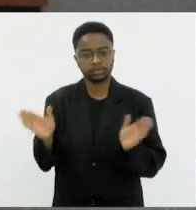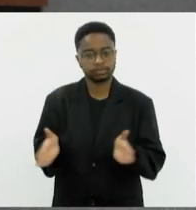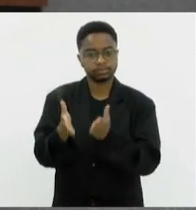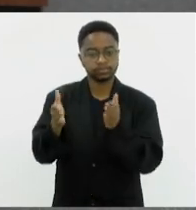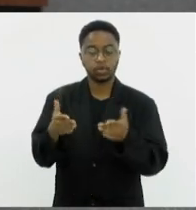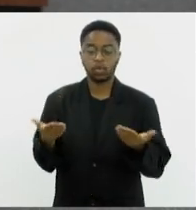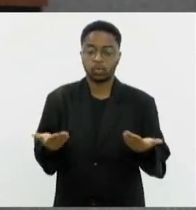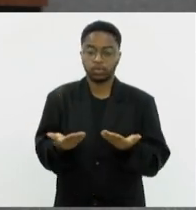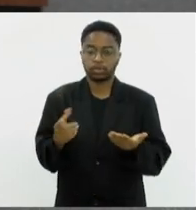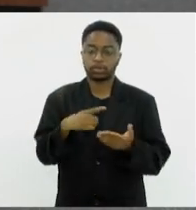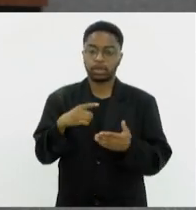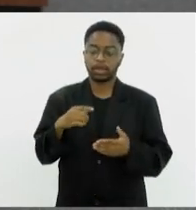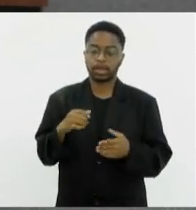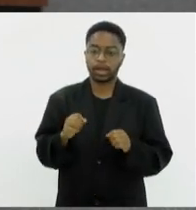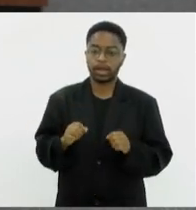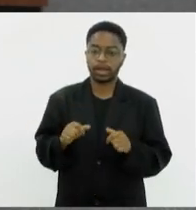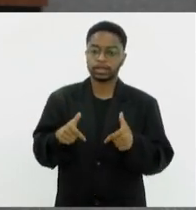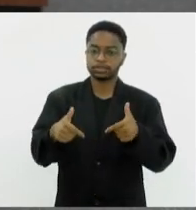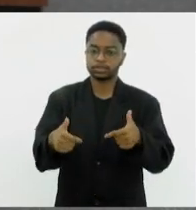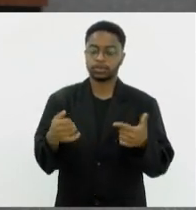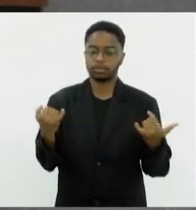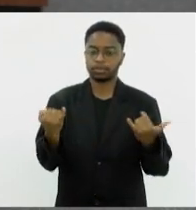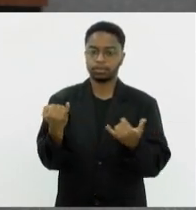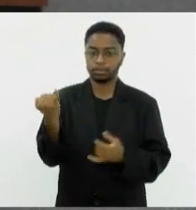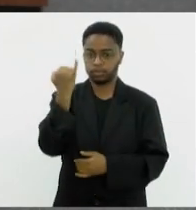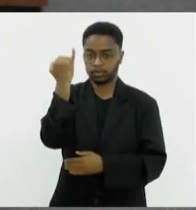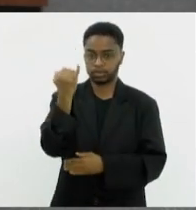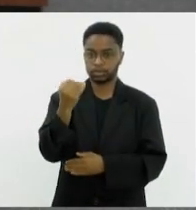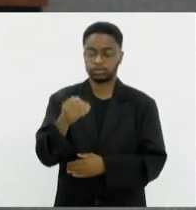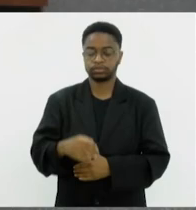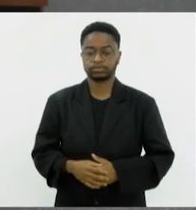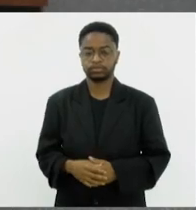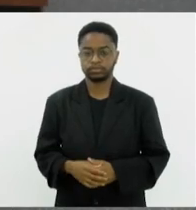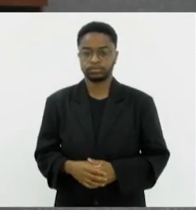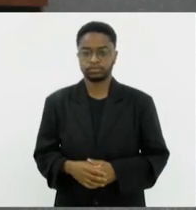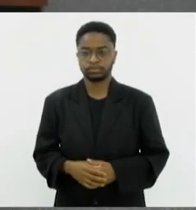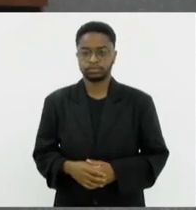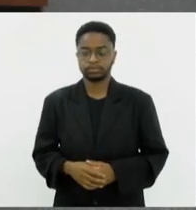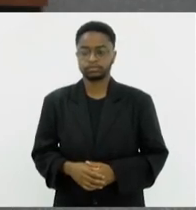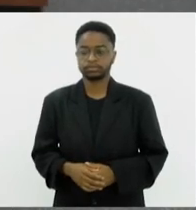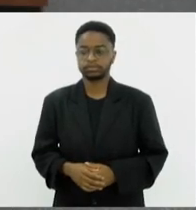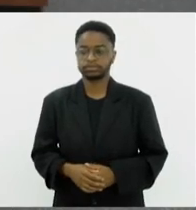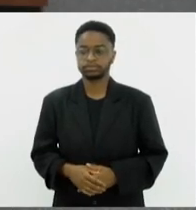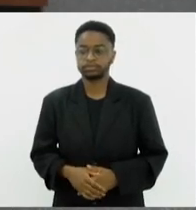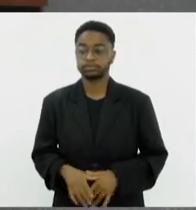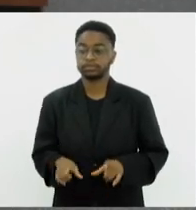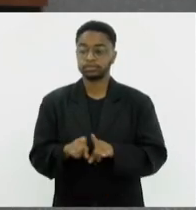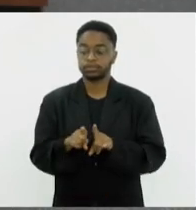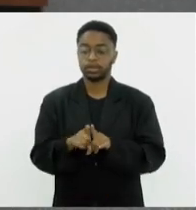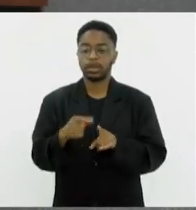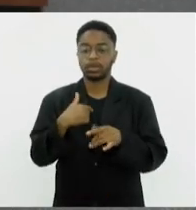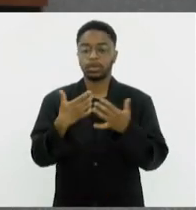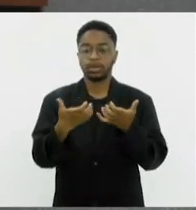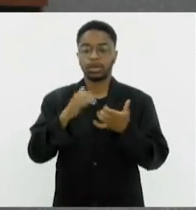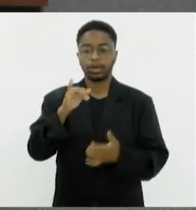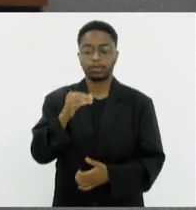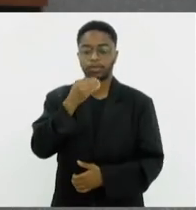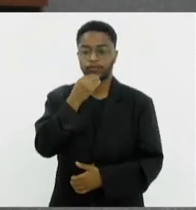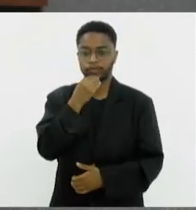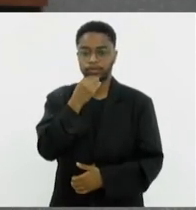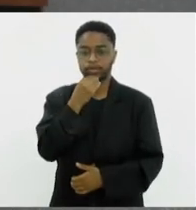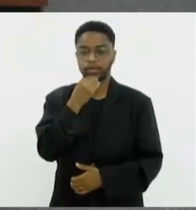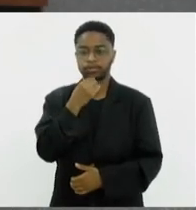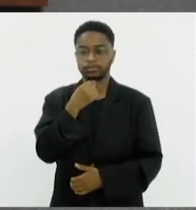essa atividade importante da Frente Parlamentar de Economia Solidária. E, por fim, deputado, queria aproveitar, fazer um pela